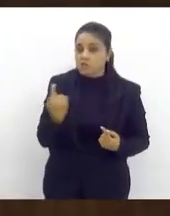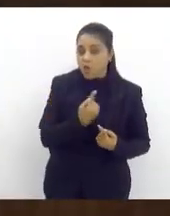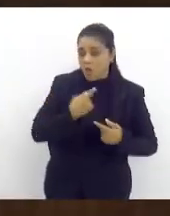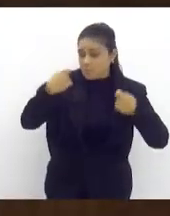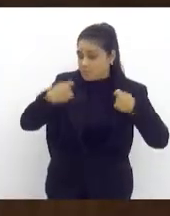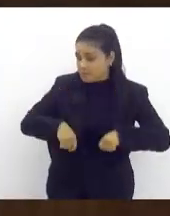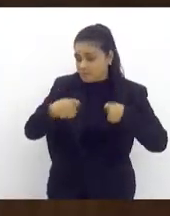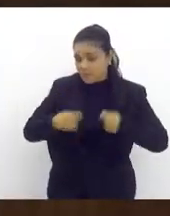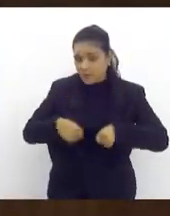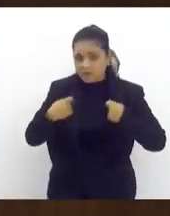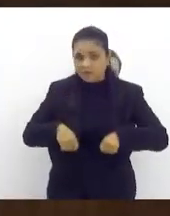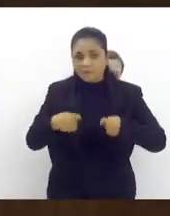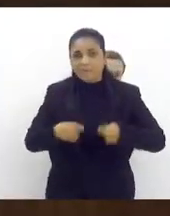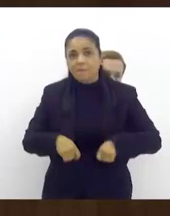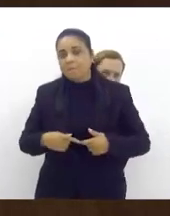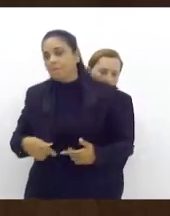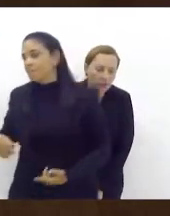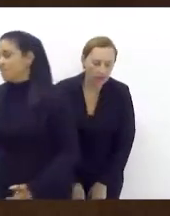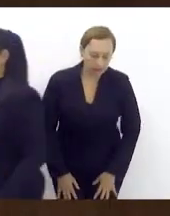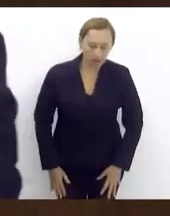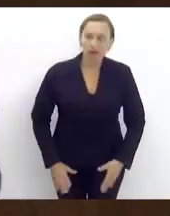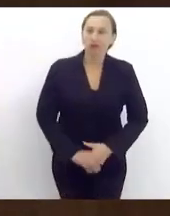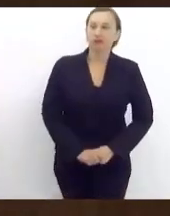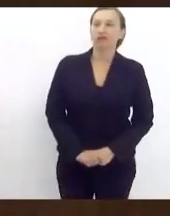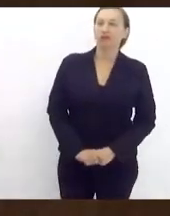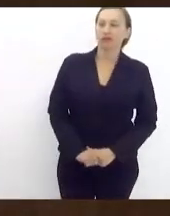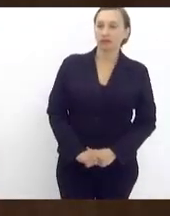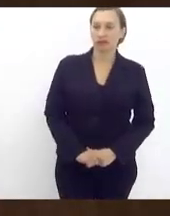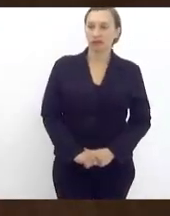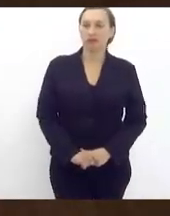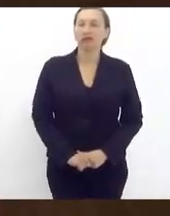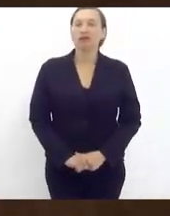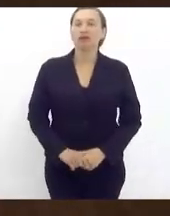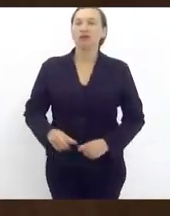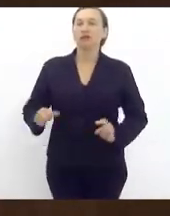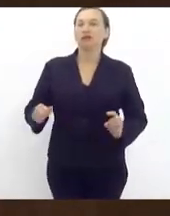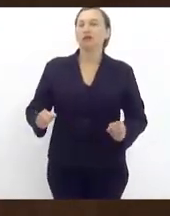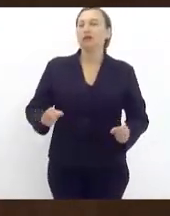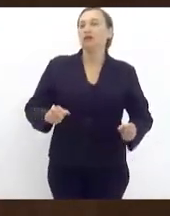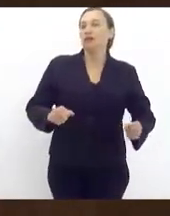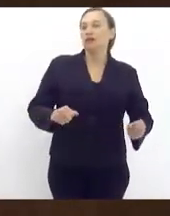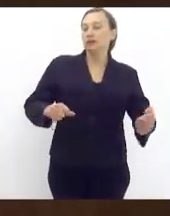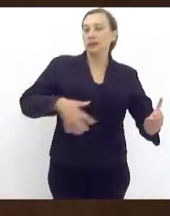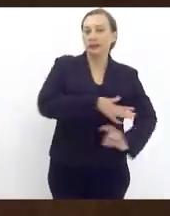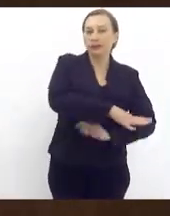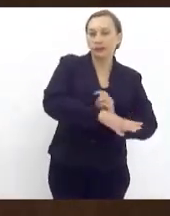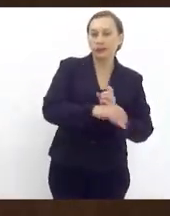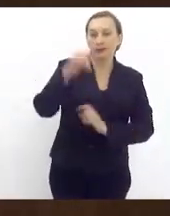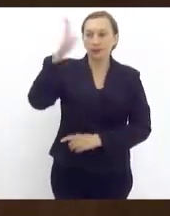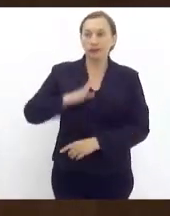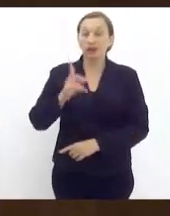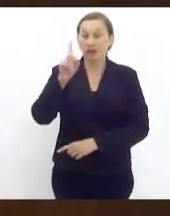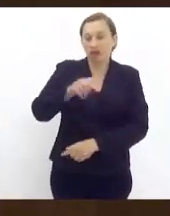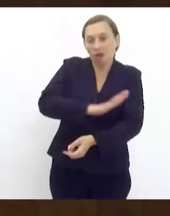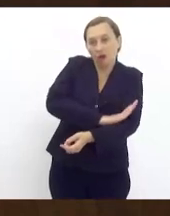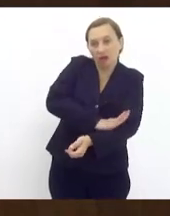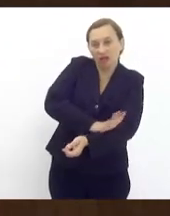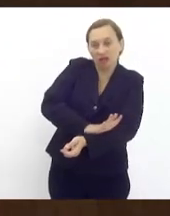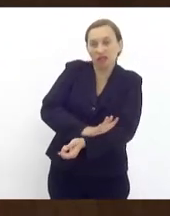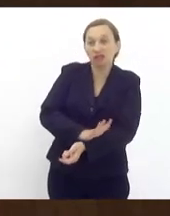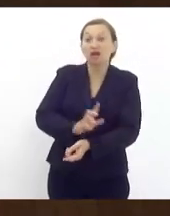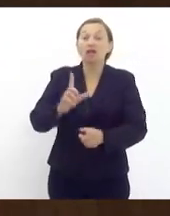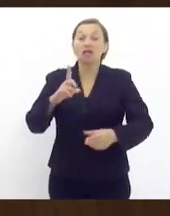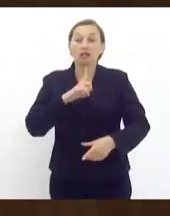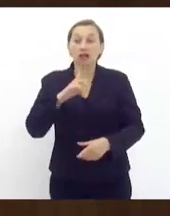de uma vez por todas este pá esse câncer da sociedade brasileira que é o racismo tem a que medidas